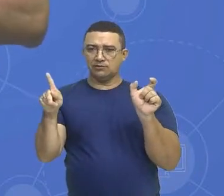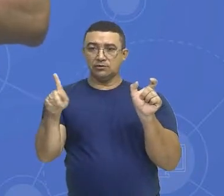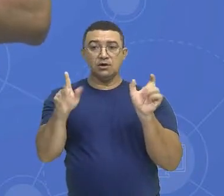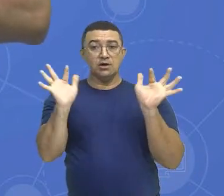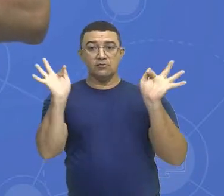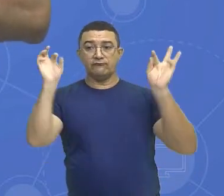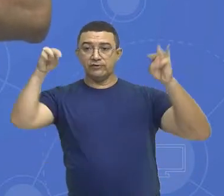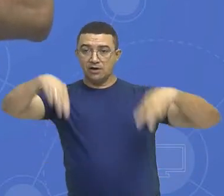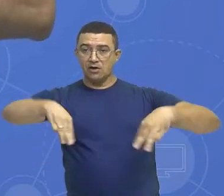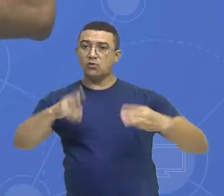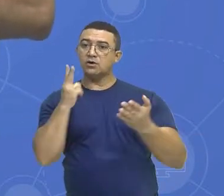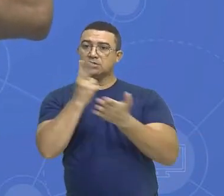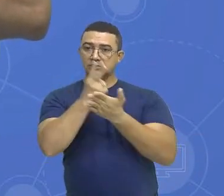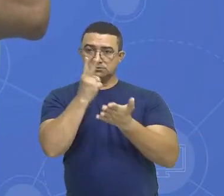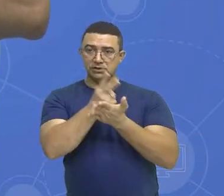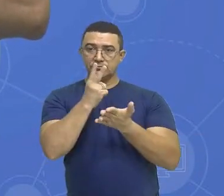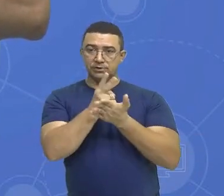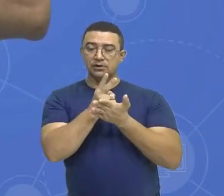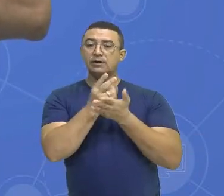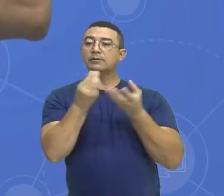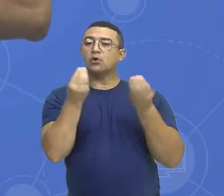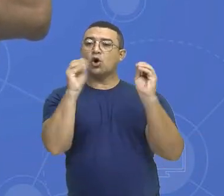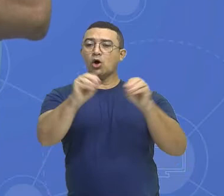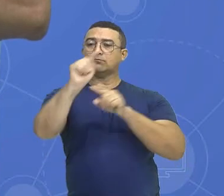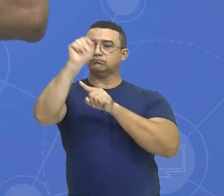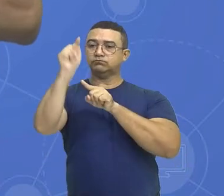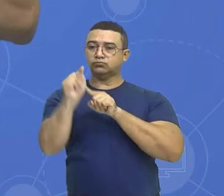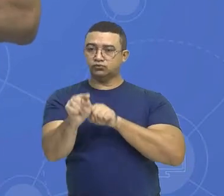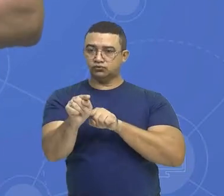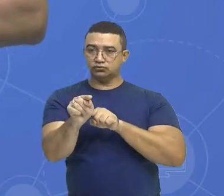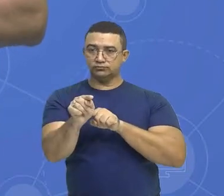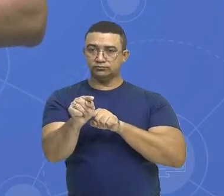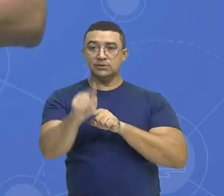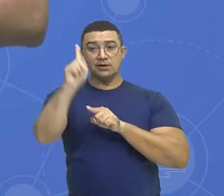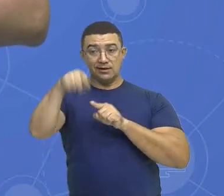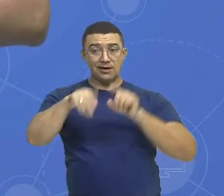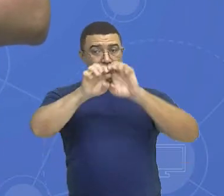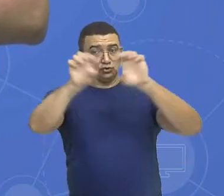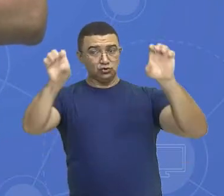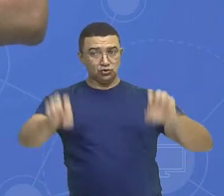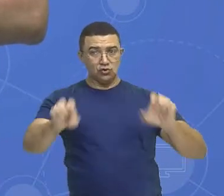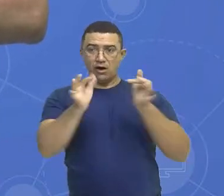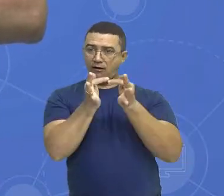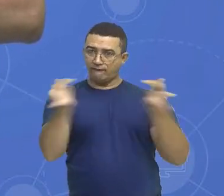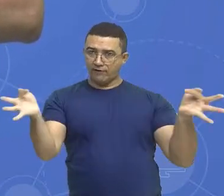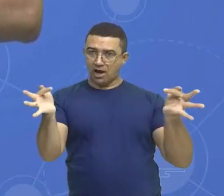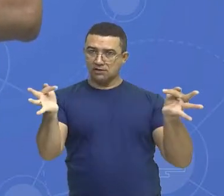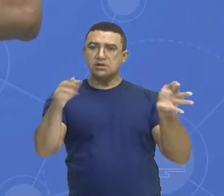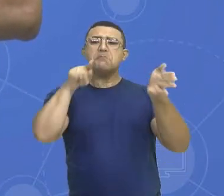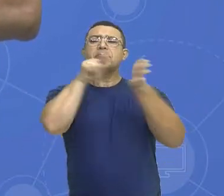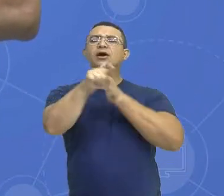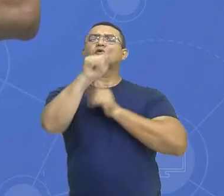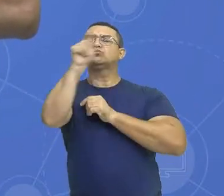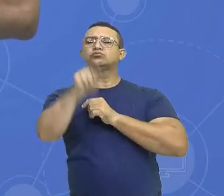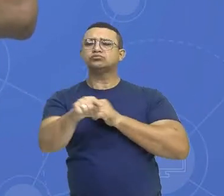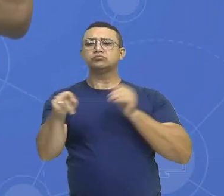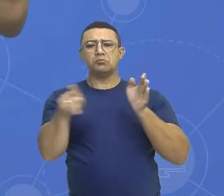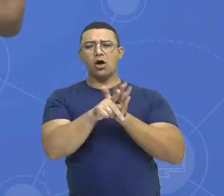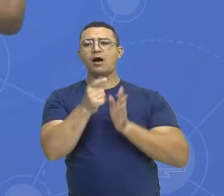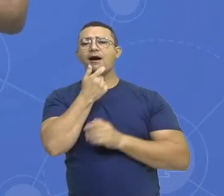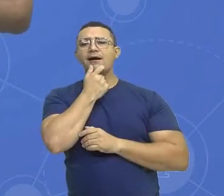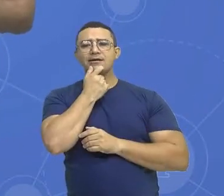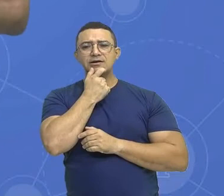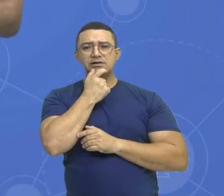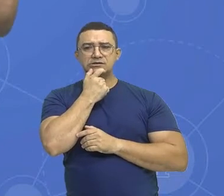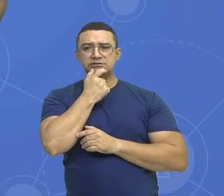eu devo sempre prestar atenção que eu vou ter um ponto de interrogação, tá certo? Essa é a estrutura então das frases interrogativas no